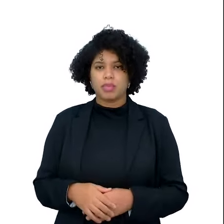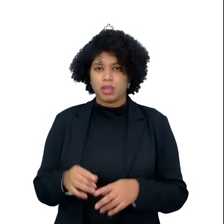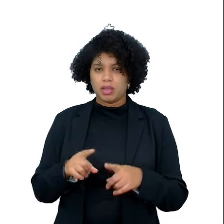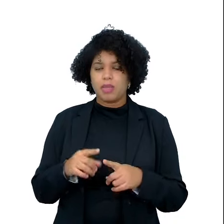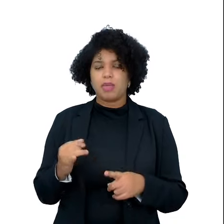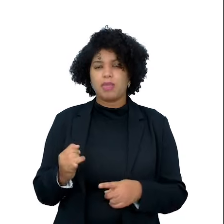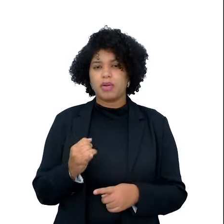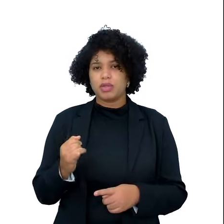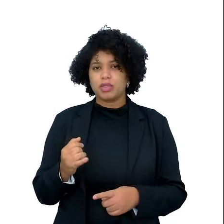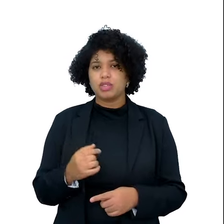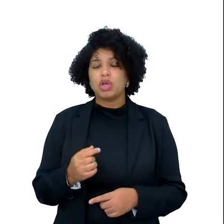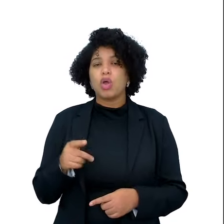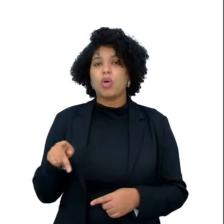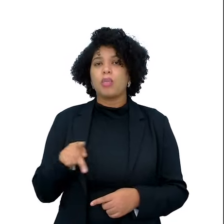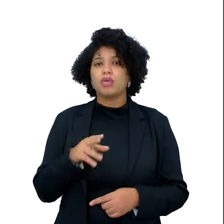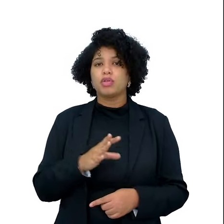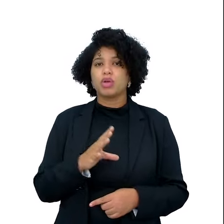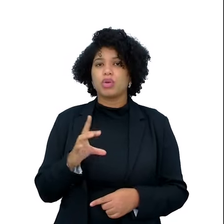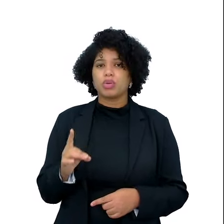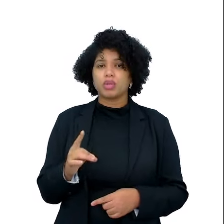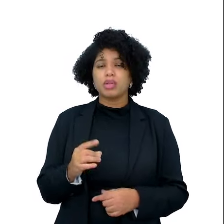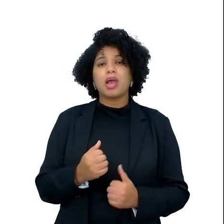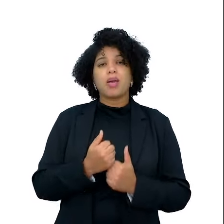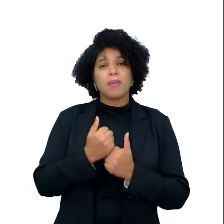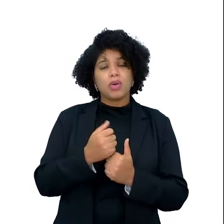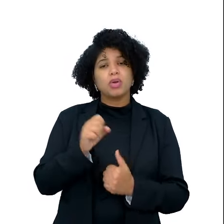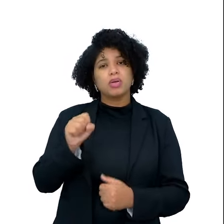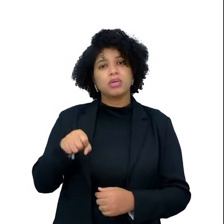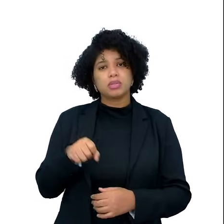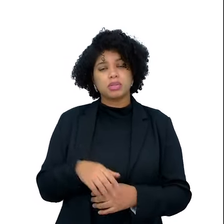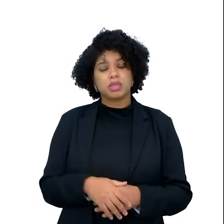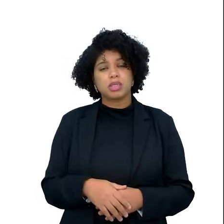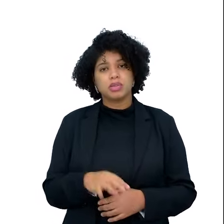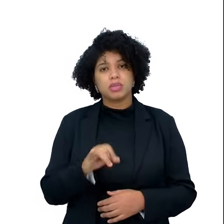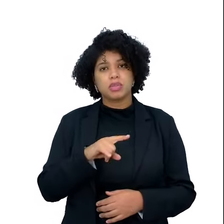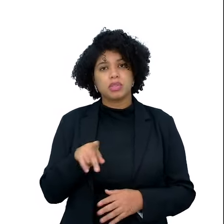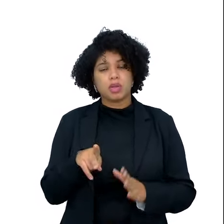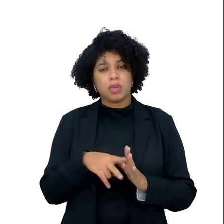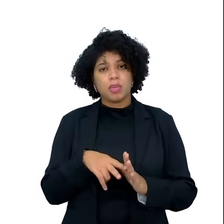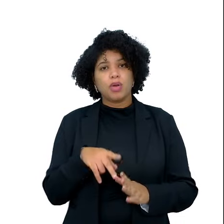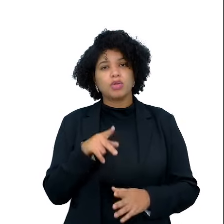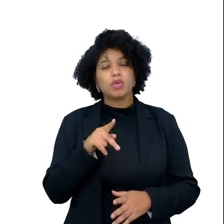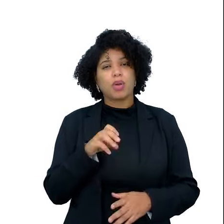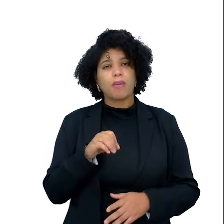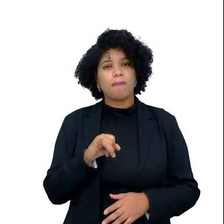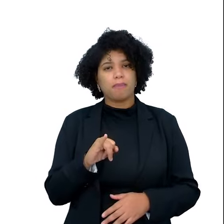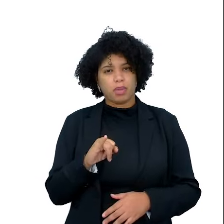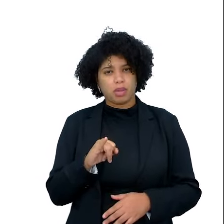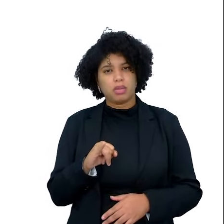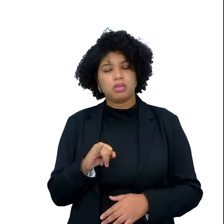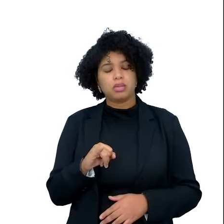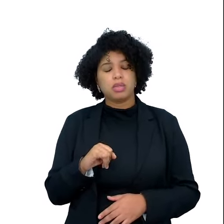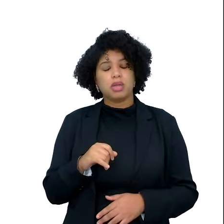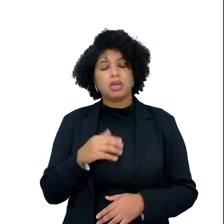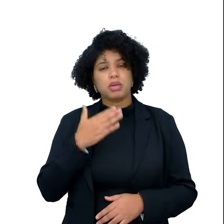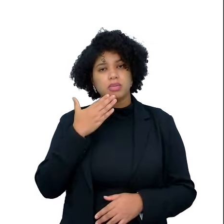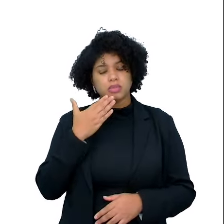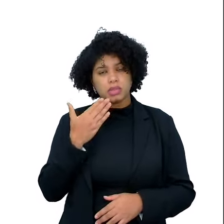peçam apoio do professor coordenador nesse momento. Quem está no programa de ensino integral, peça apoio do professor coordenador de área para